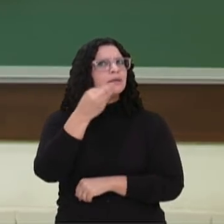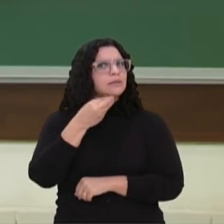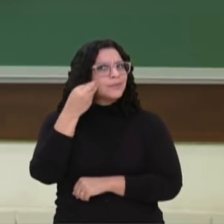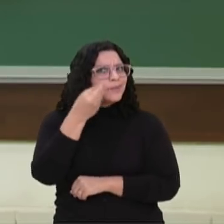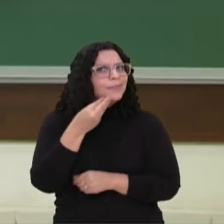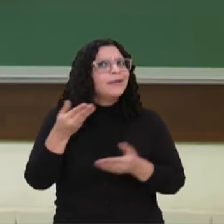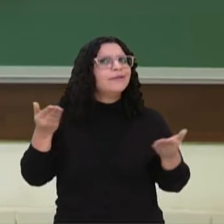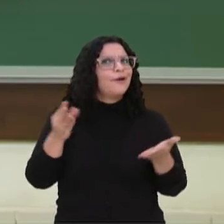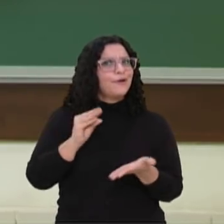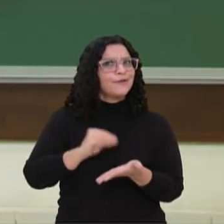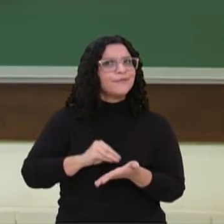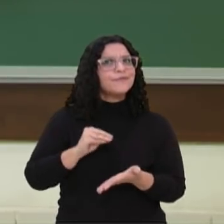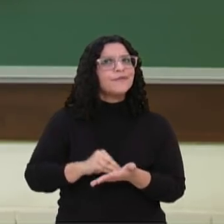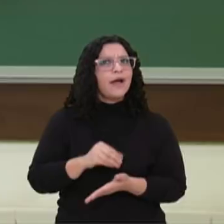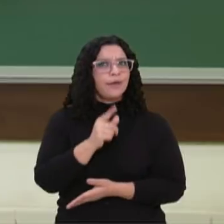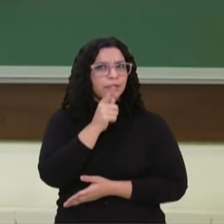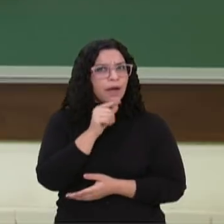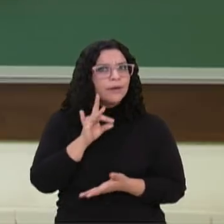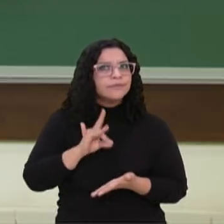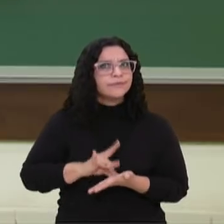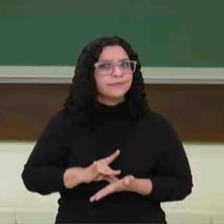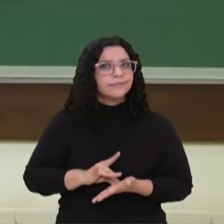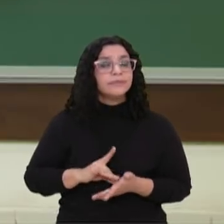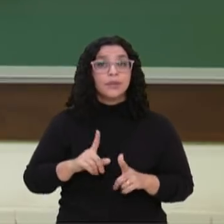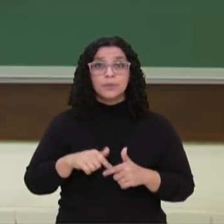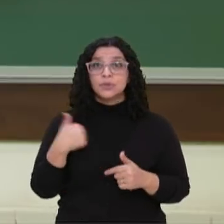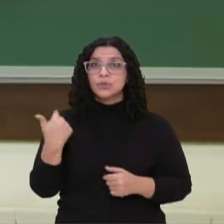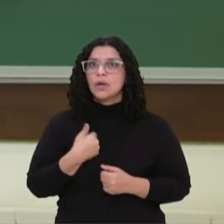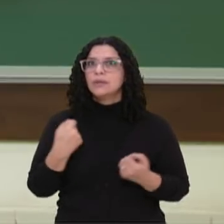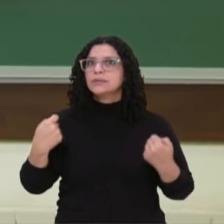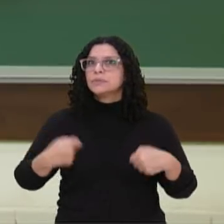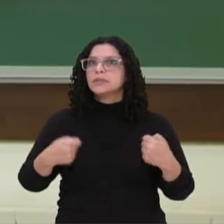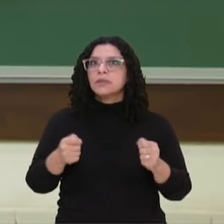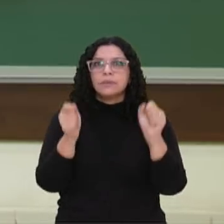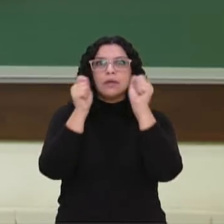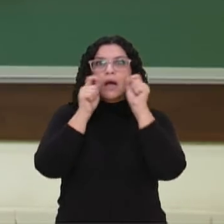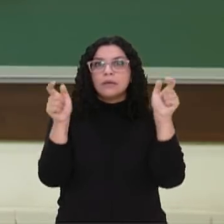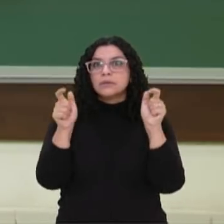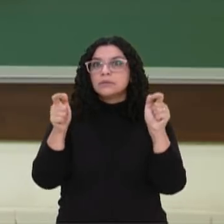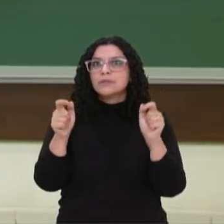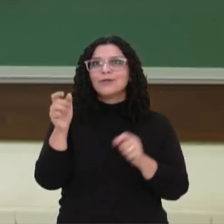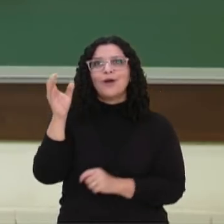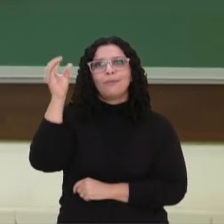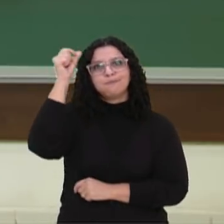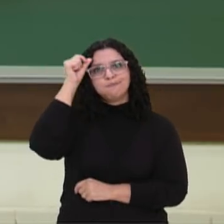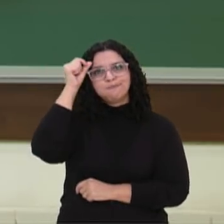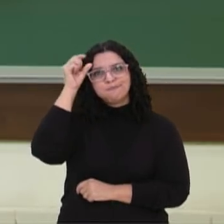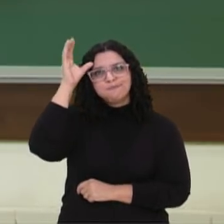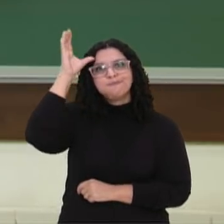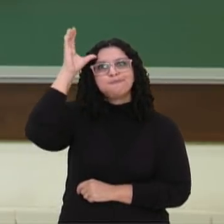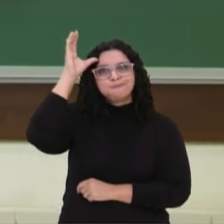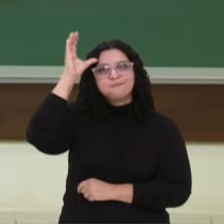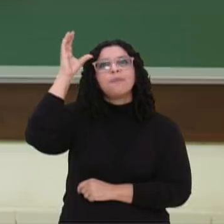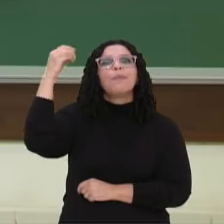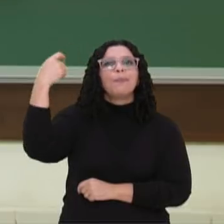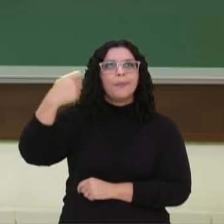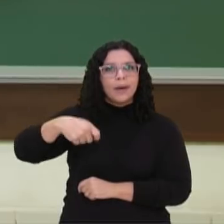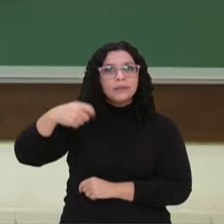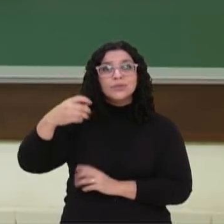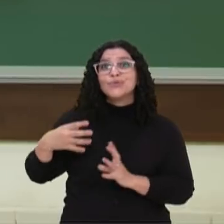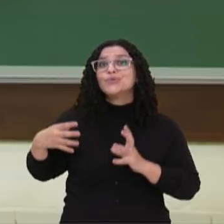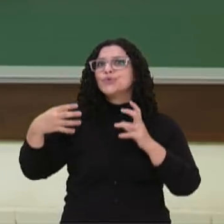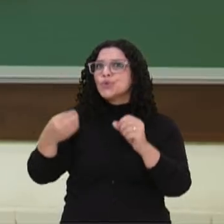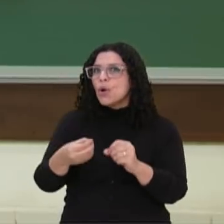pele essa falta de água aí. Então, nós precisamos o quê? De consciência para